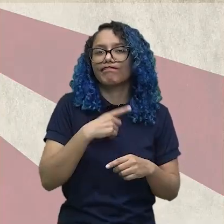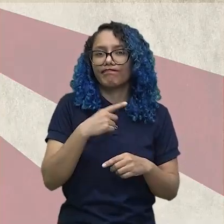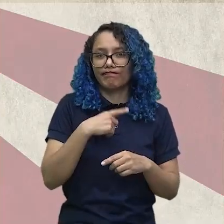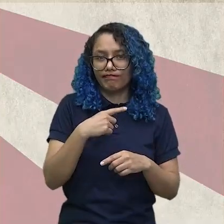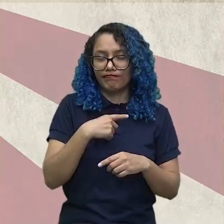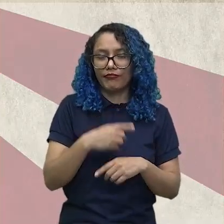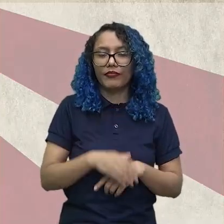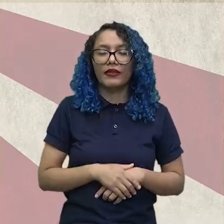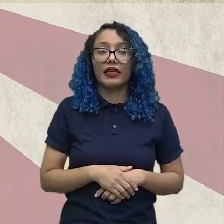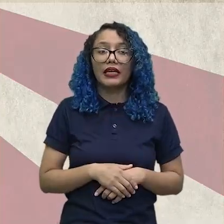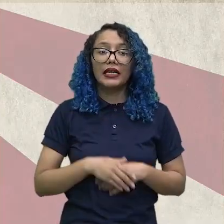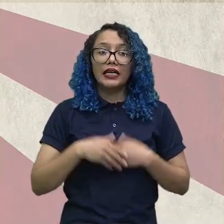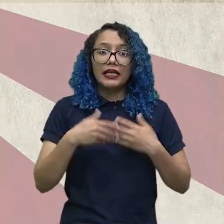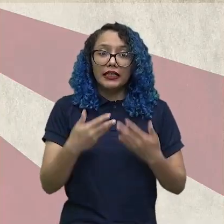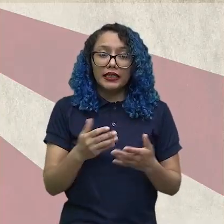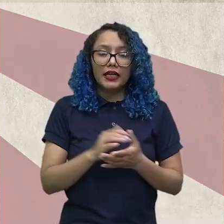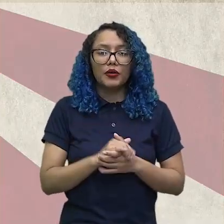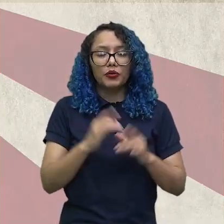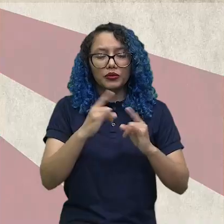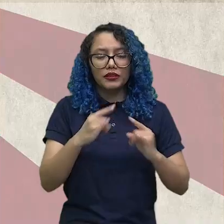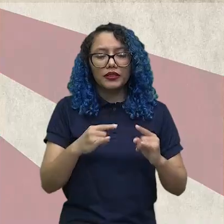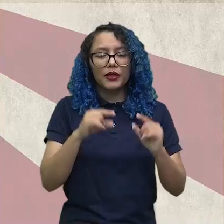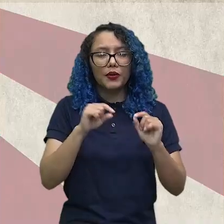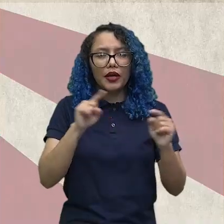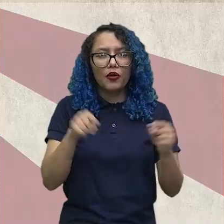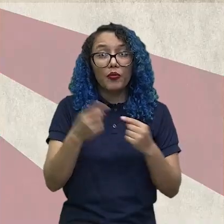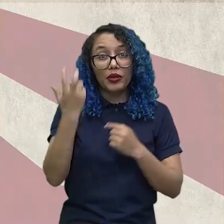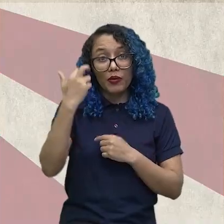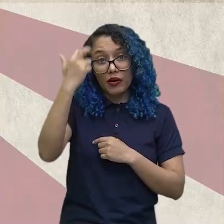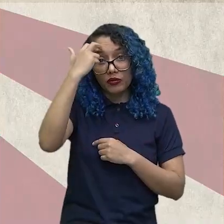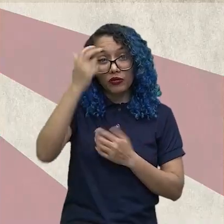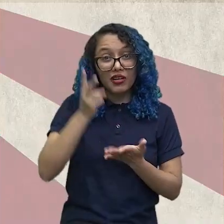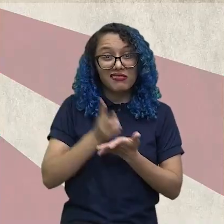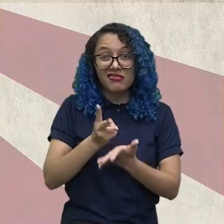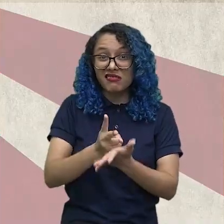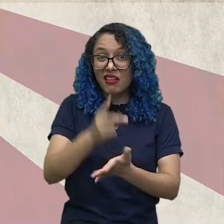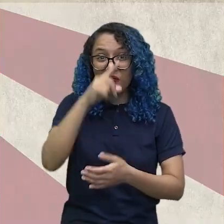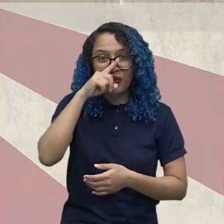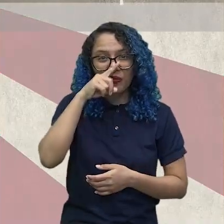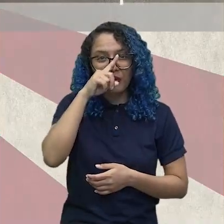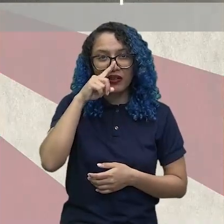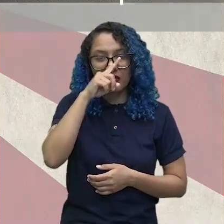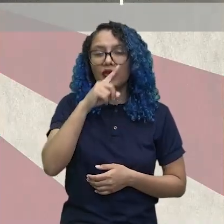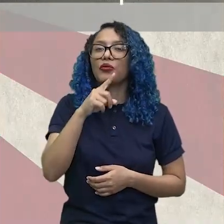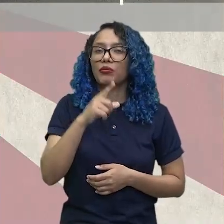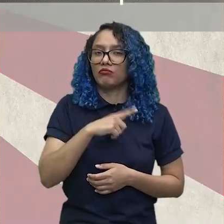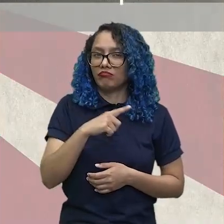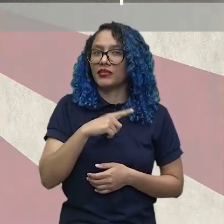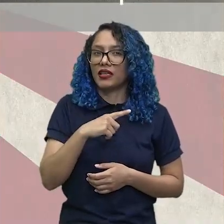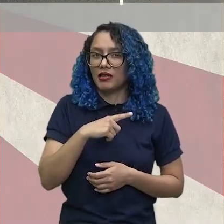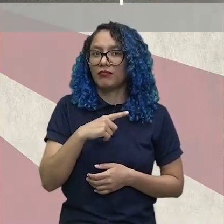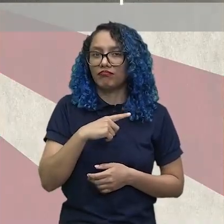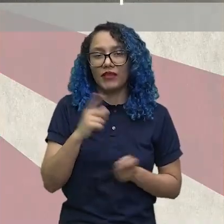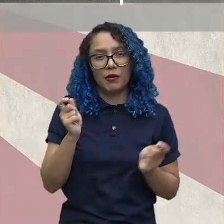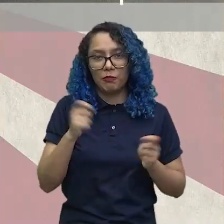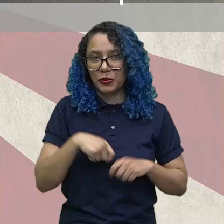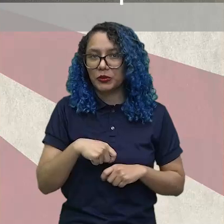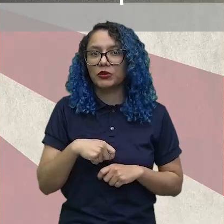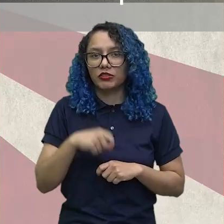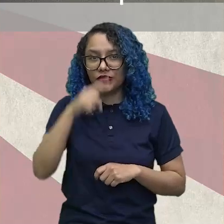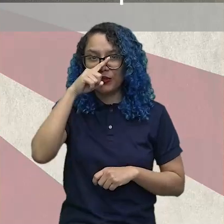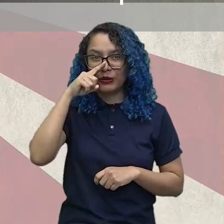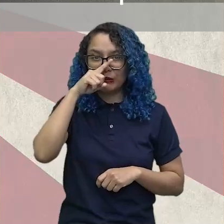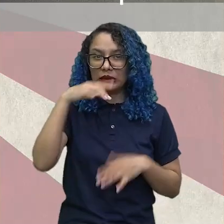é exagero pensar o circo como uma cultura que vive sob risco o tempo inteiro. Sabe por quê? Quando